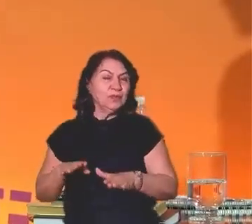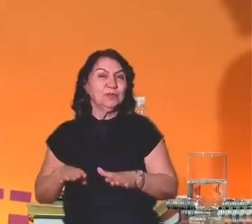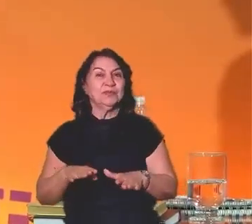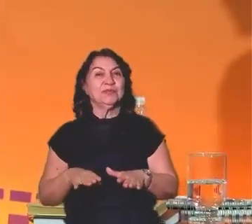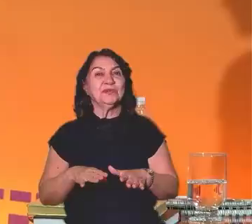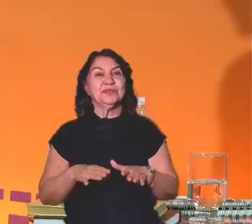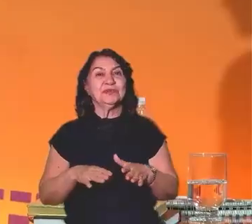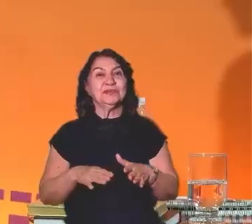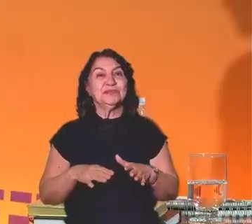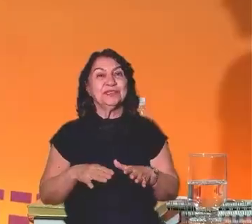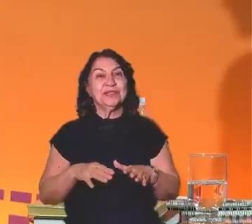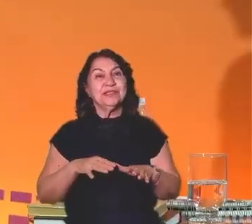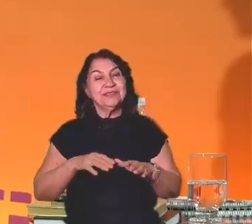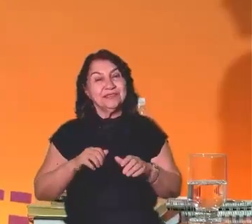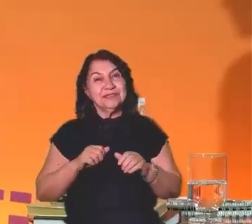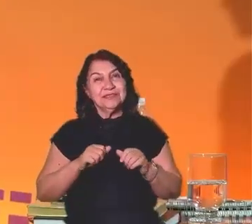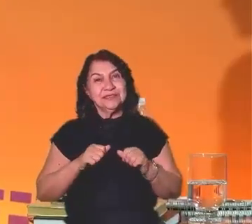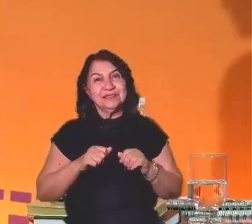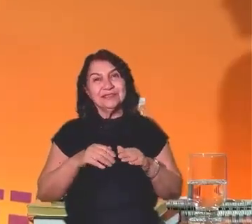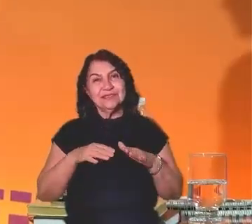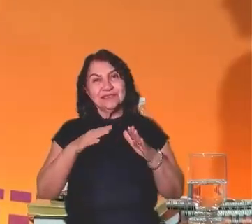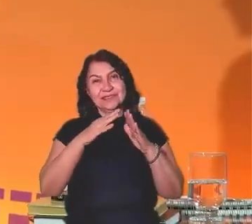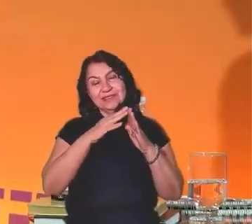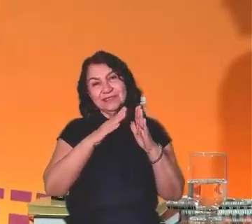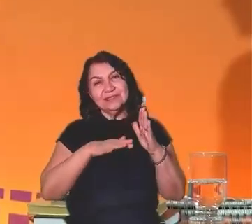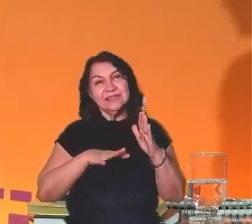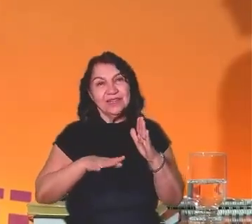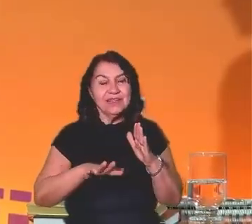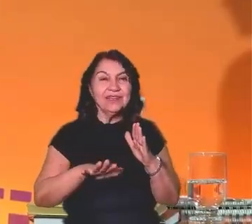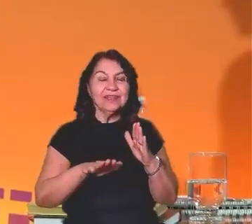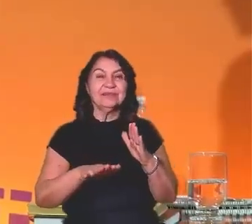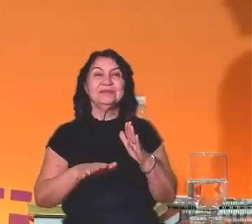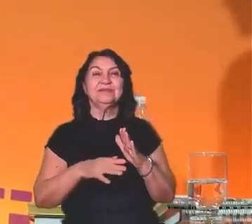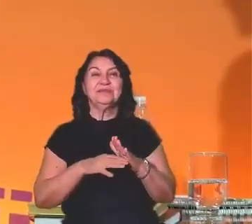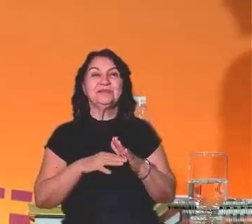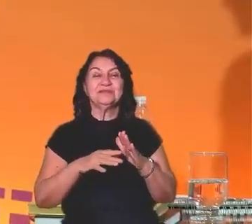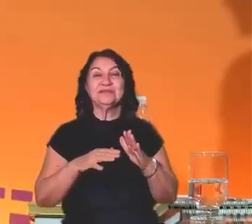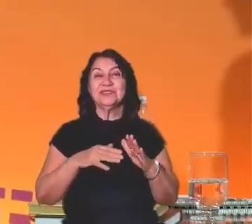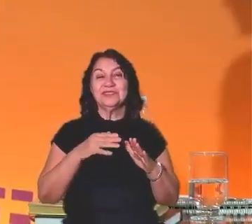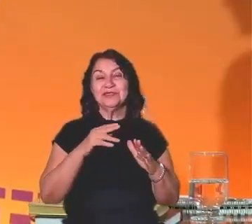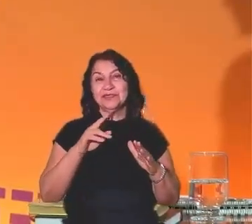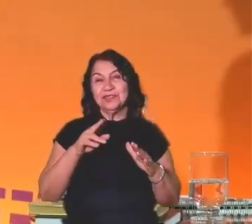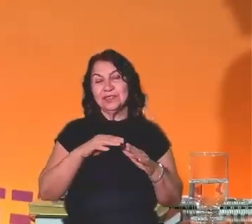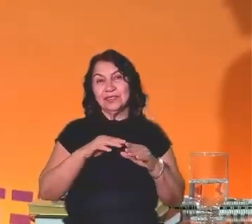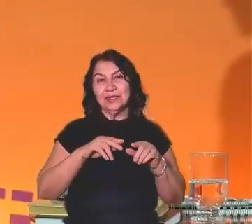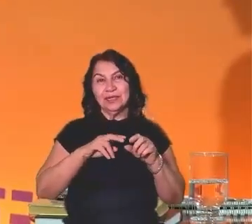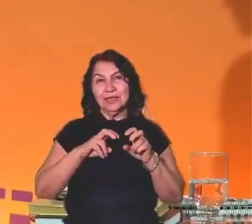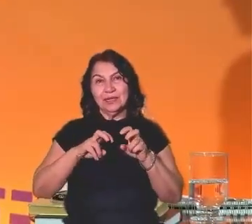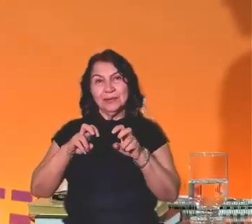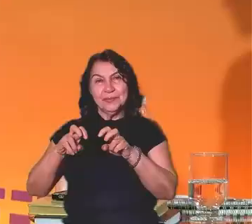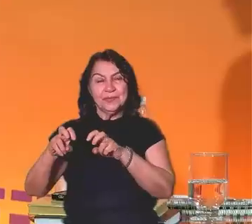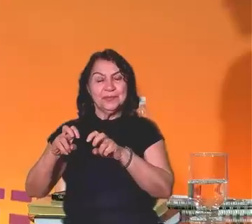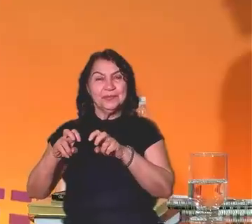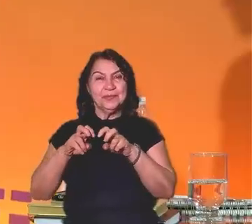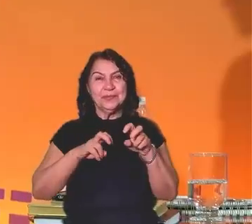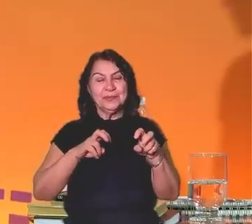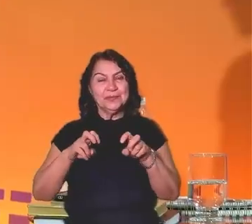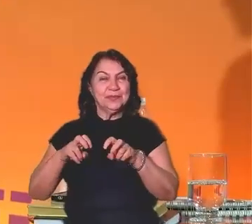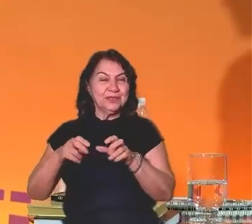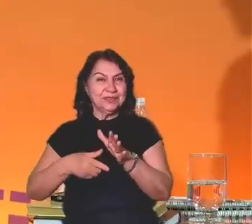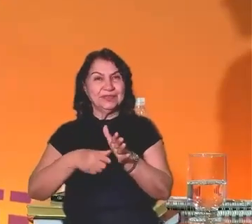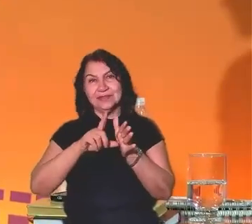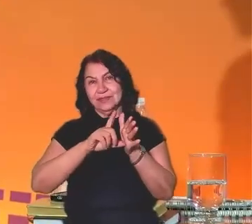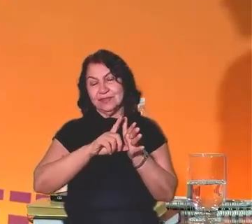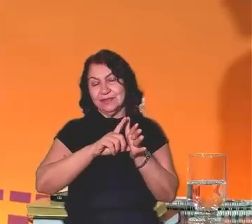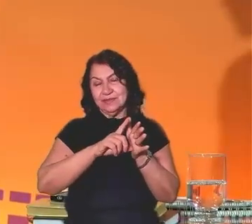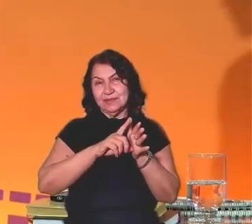lundus nos terreiros do século XIX. Que ouvindo a mesa anterior e pensando no